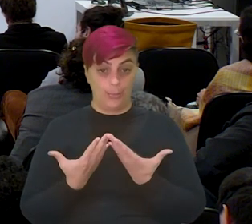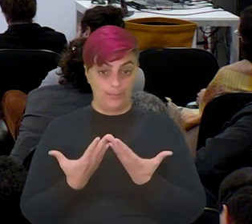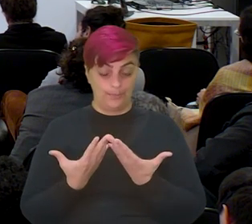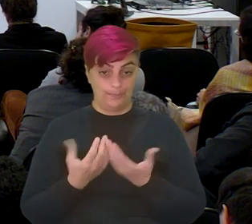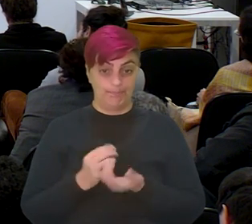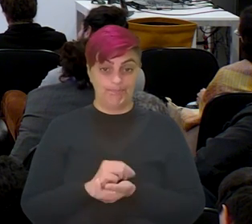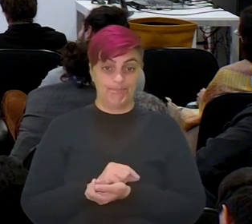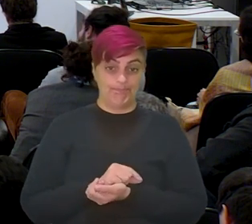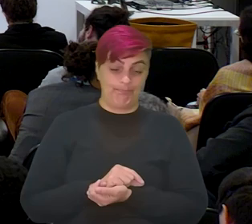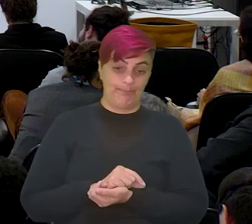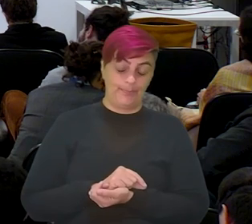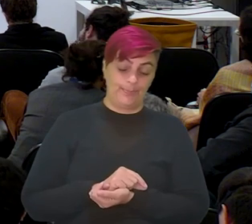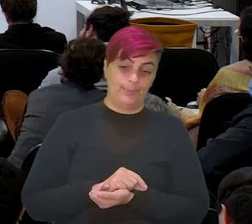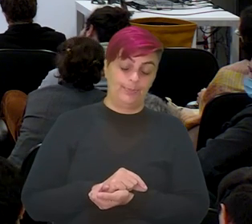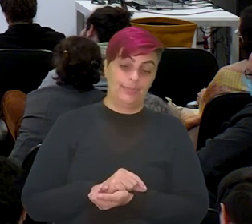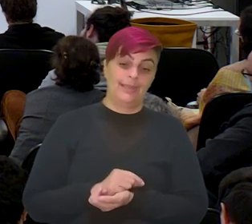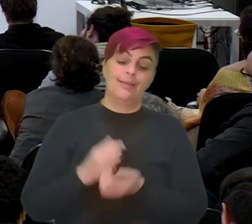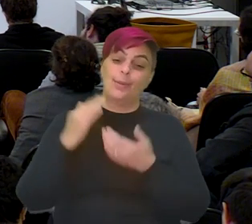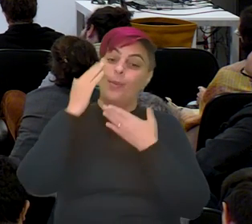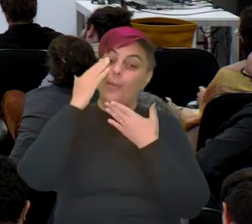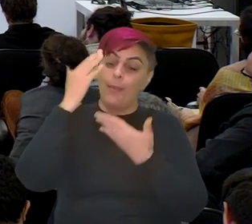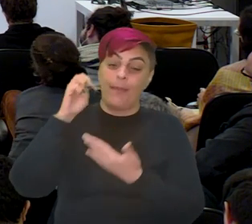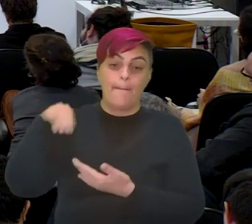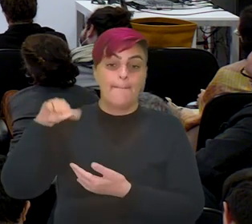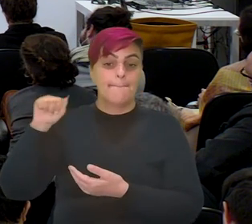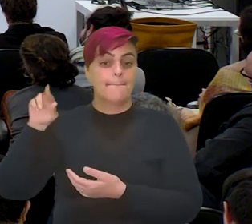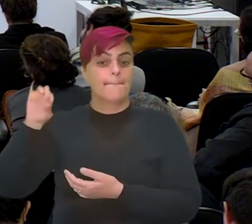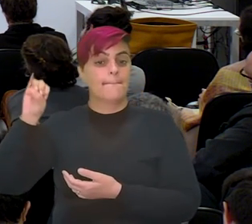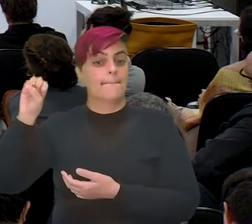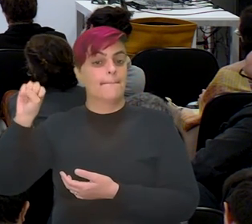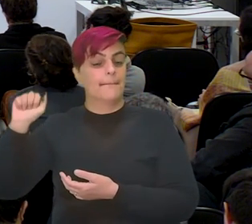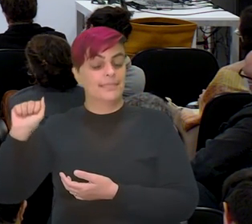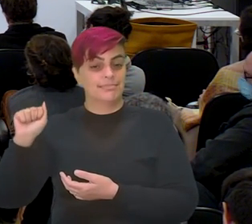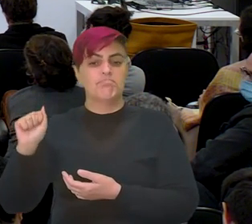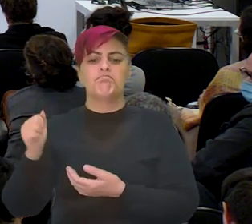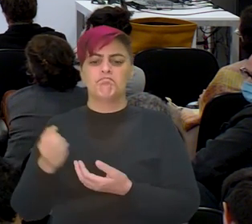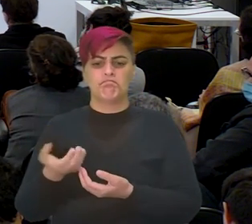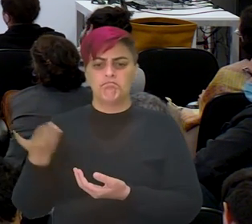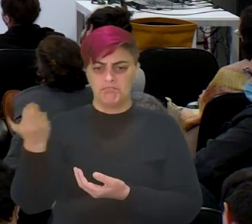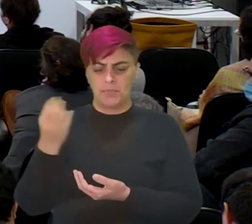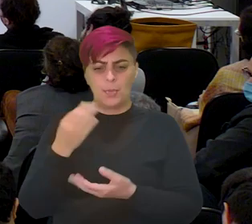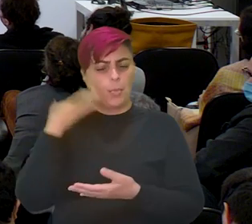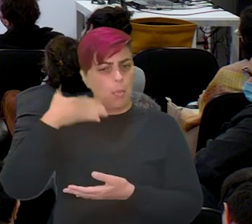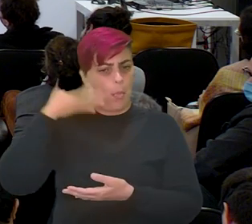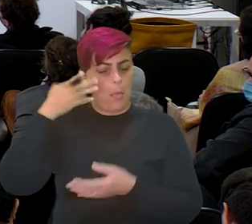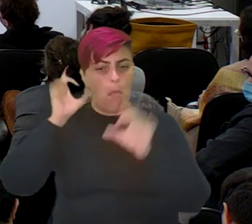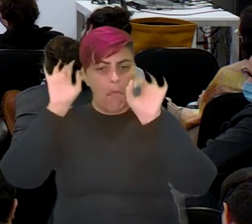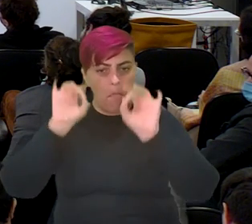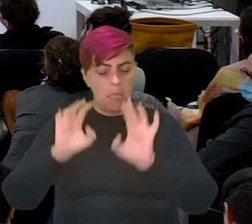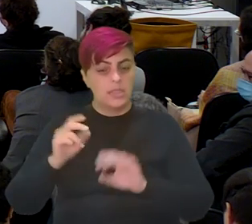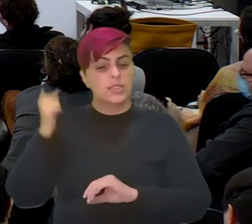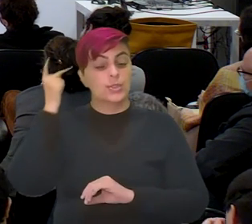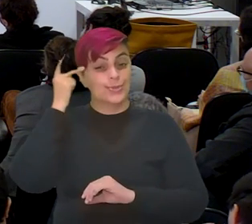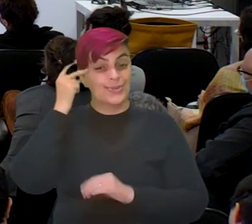Muito bem. Mais ou menos isso. Muito obrigada, Marisa, por essa participação super especial em São